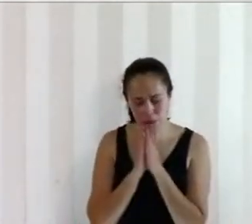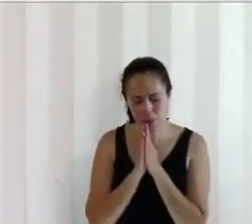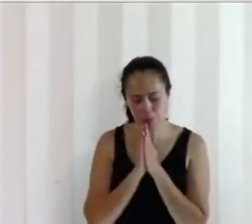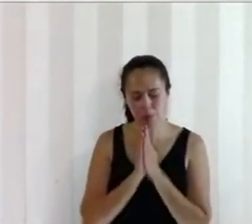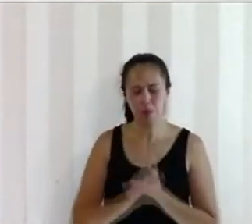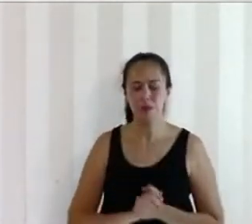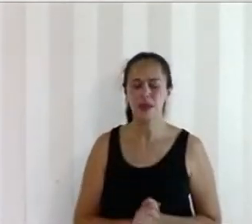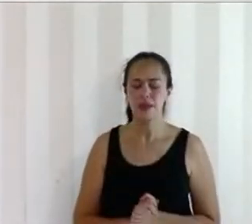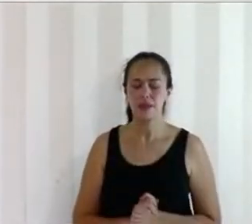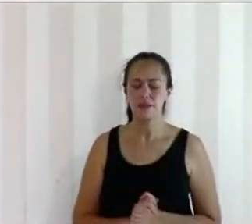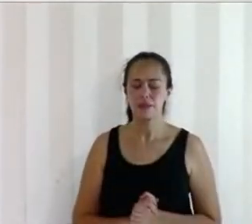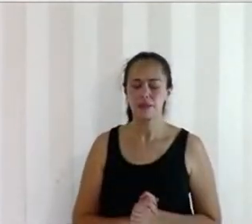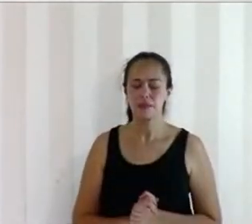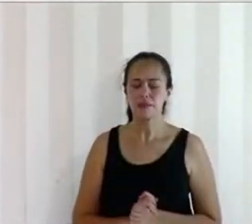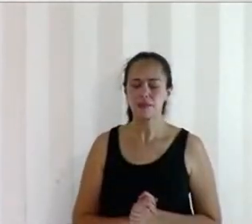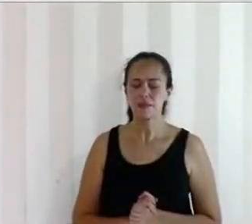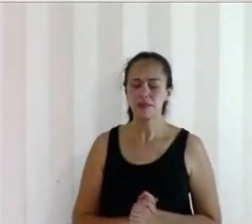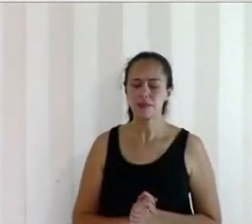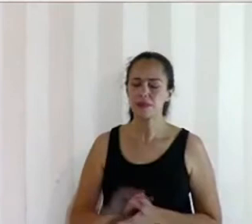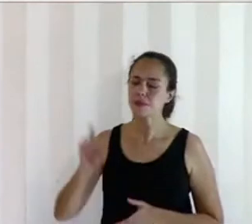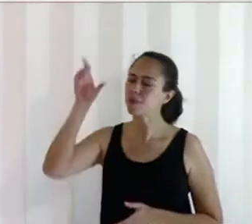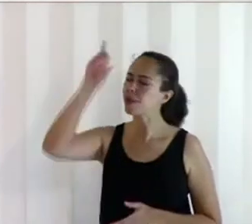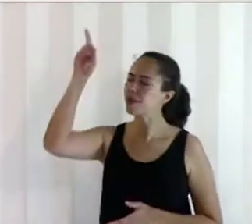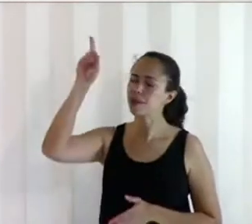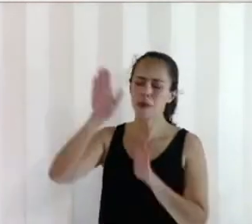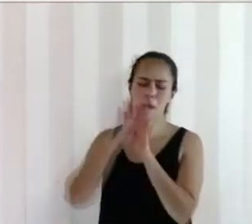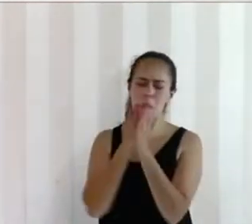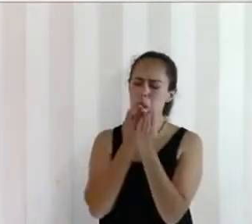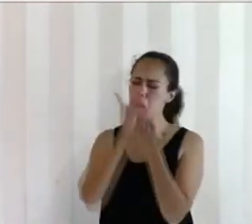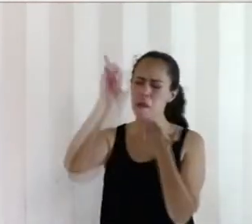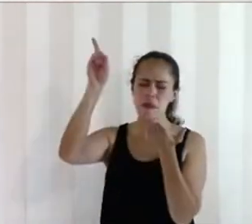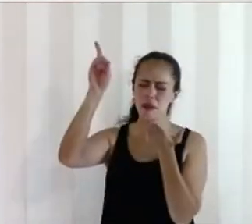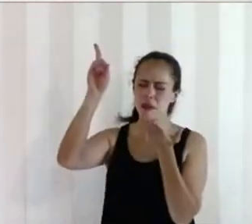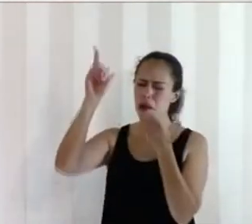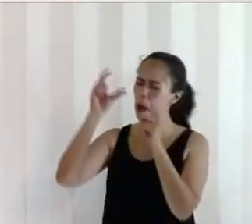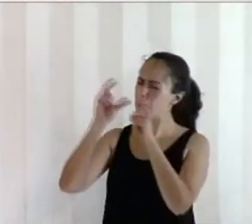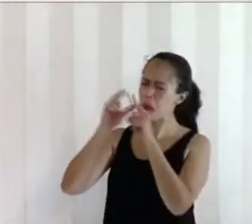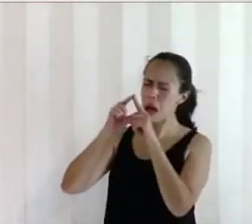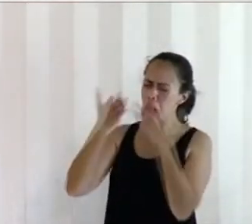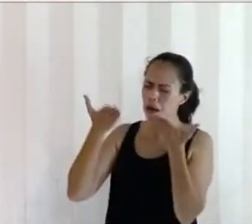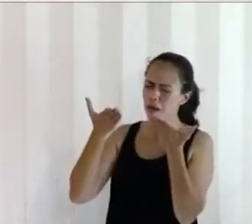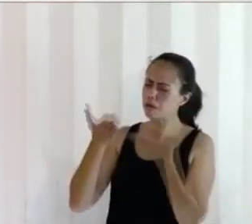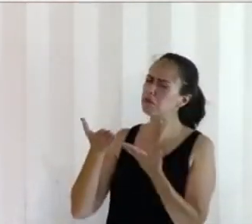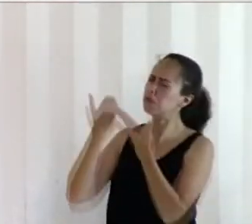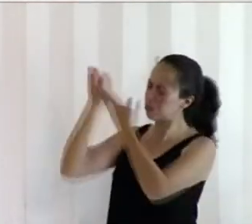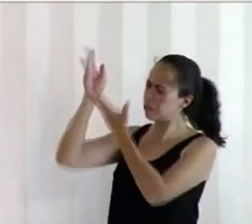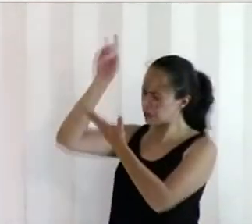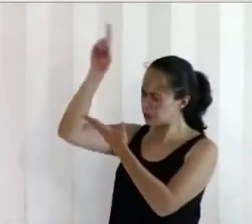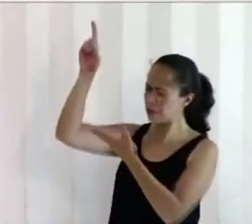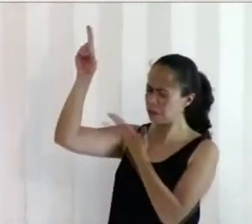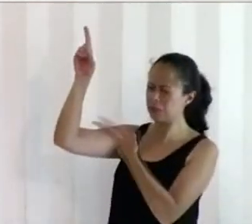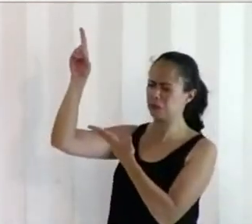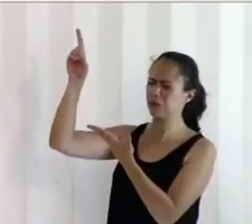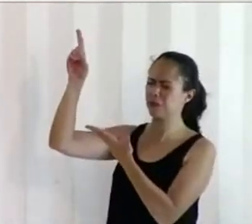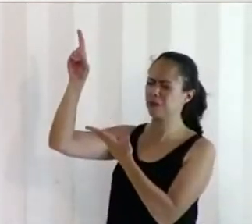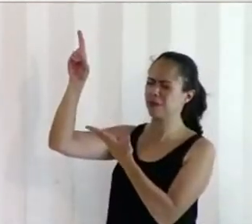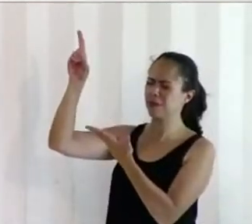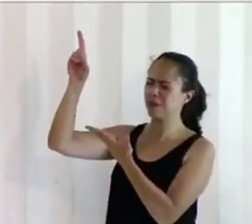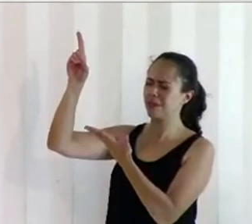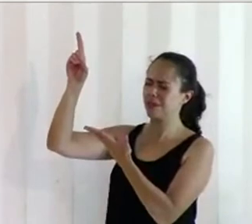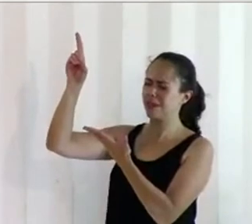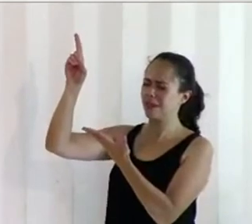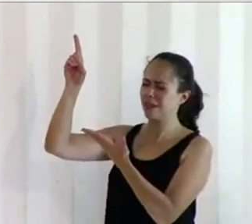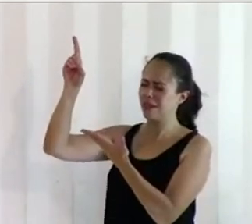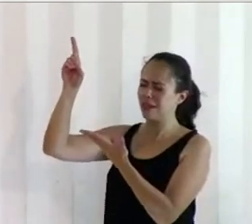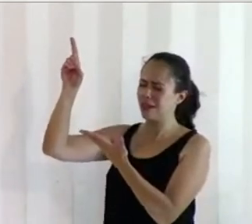Tua é a palavra, não é nossa. É que às vezes a Tua palavra, Senhor, vem com tanta força, que faz